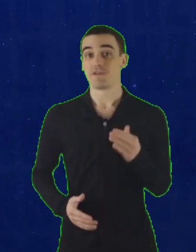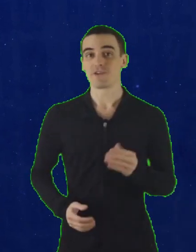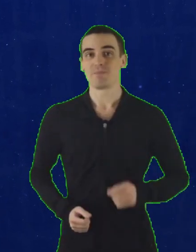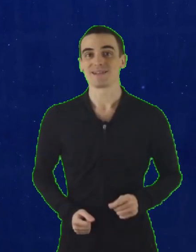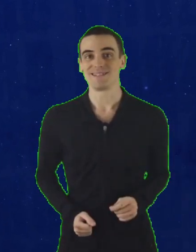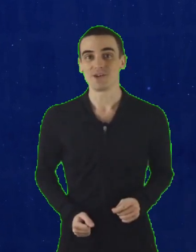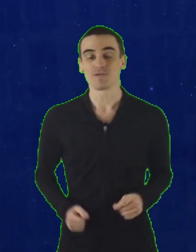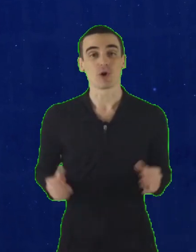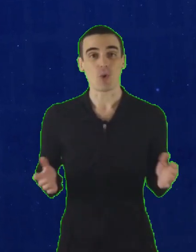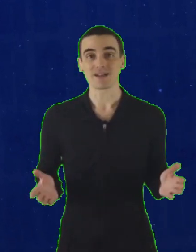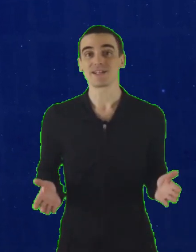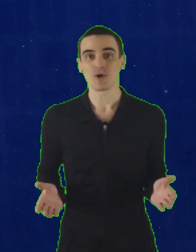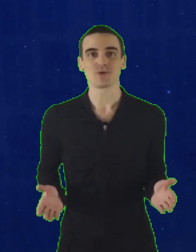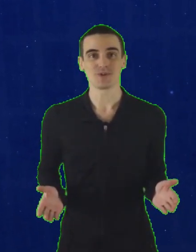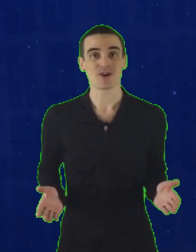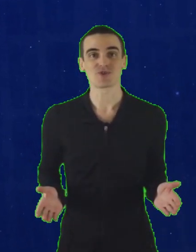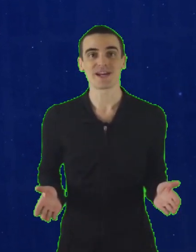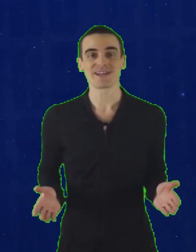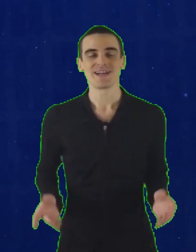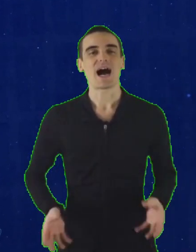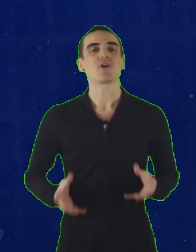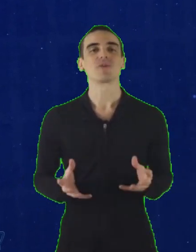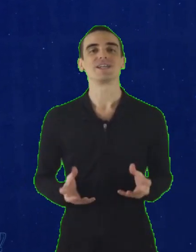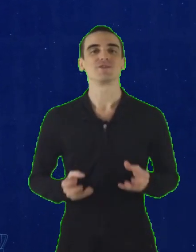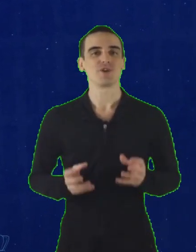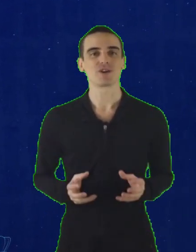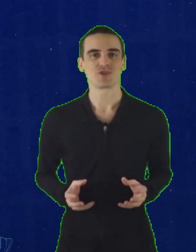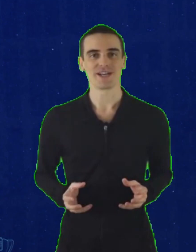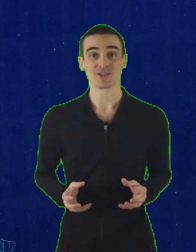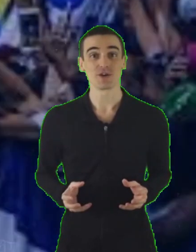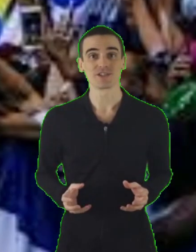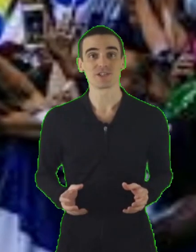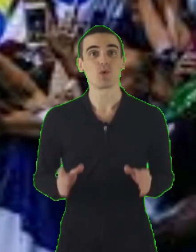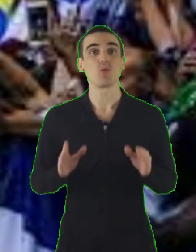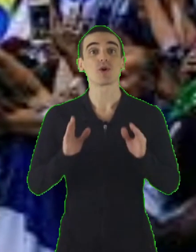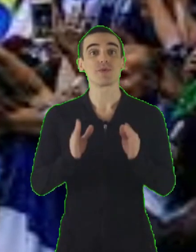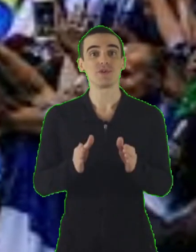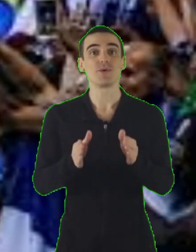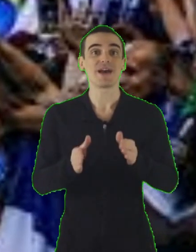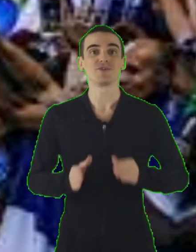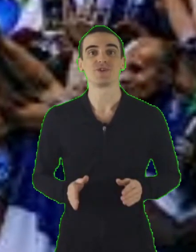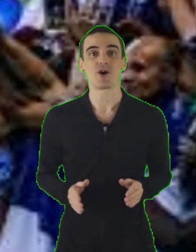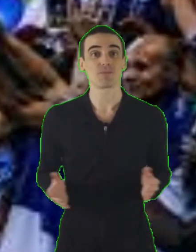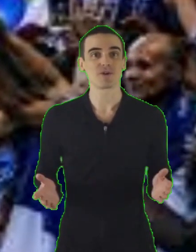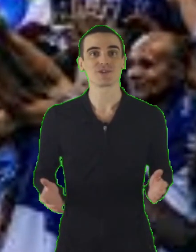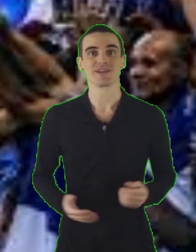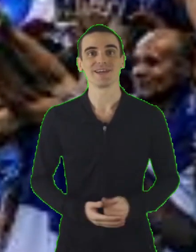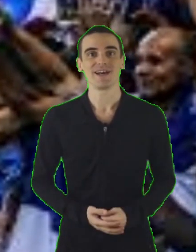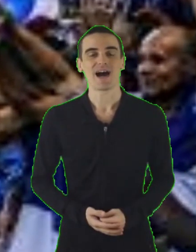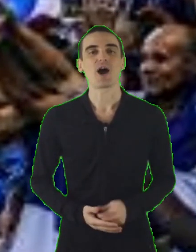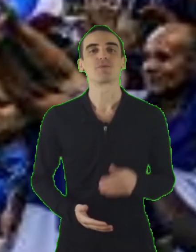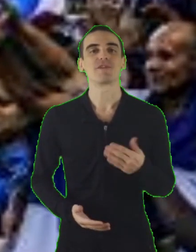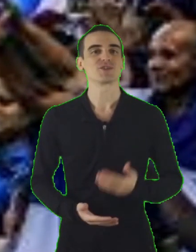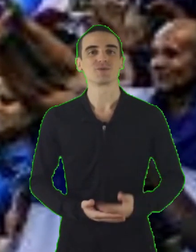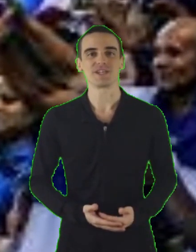Acaba de sair essa. Ronaldo toma decisão no que diz respeito a treinador da Raposa. Fala, torcedor do Cruzeiro.